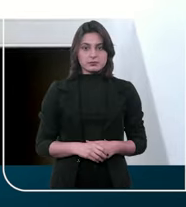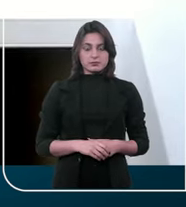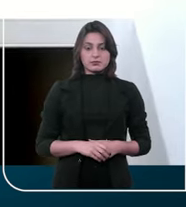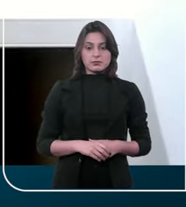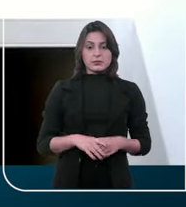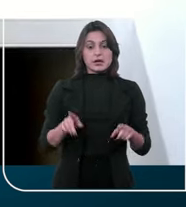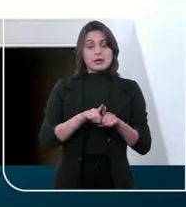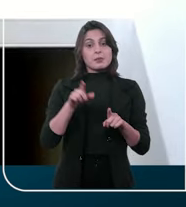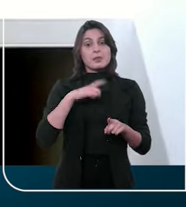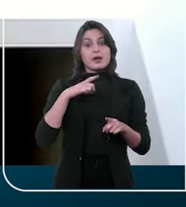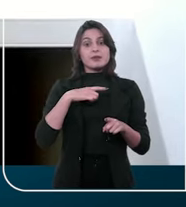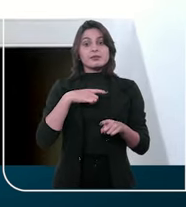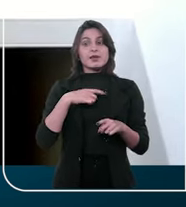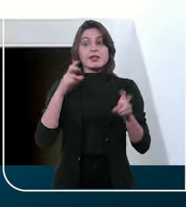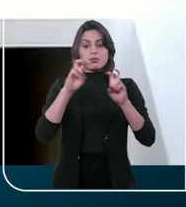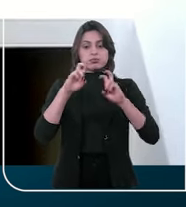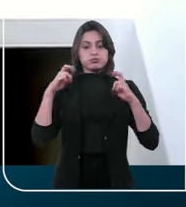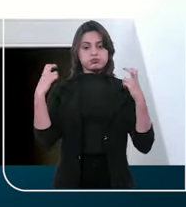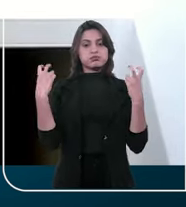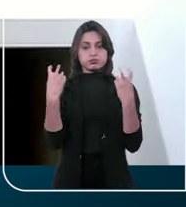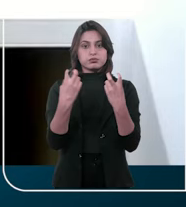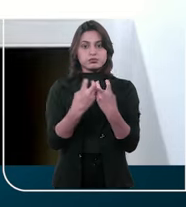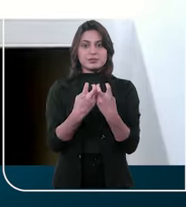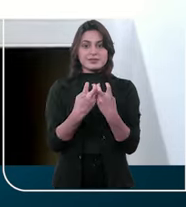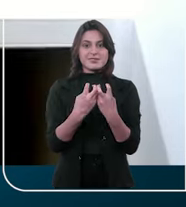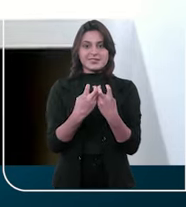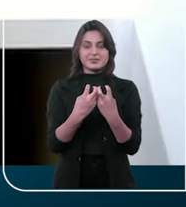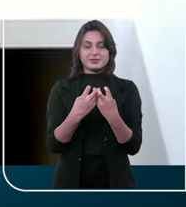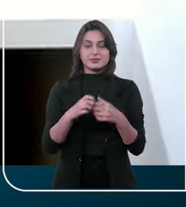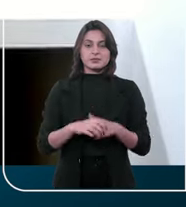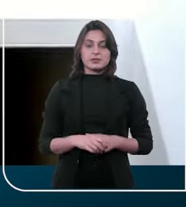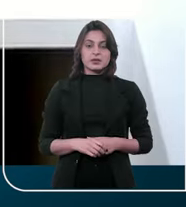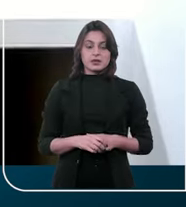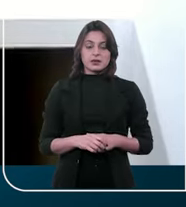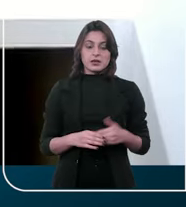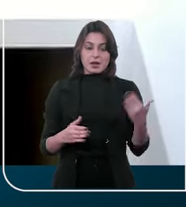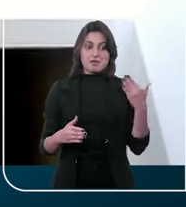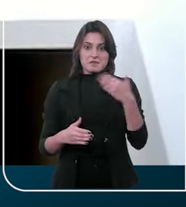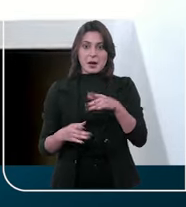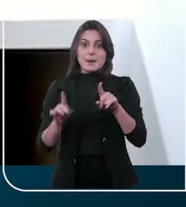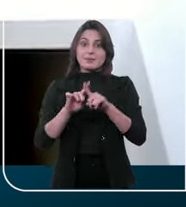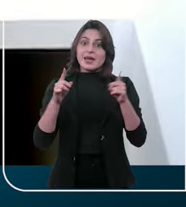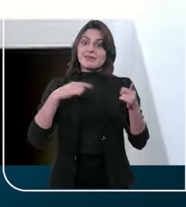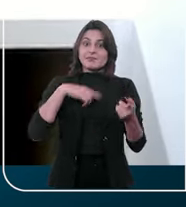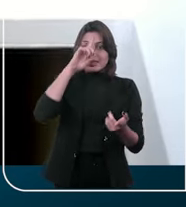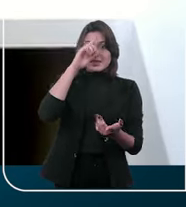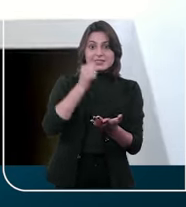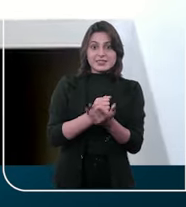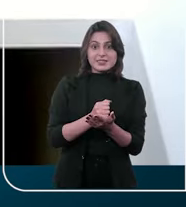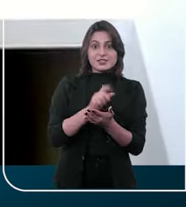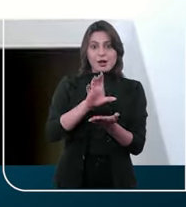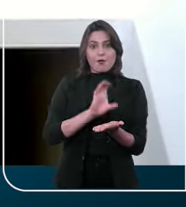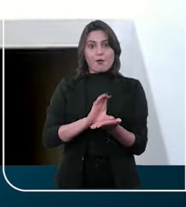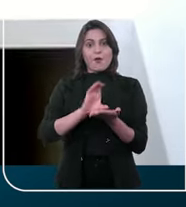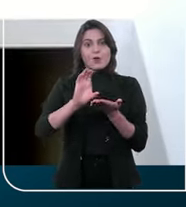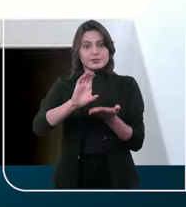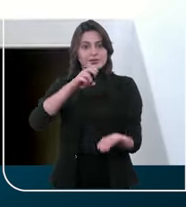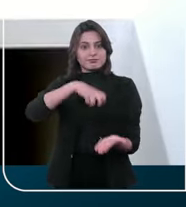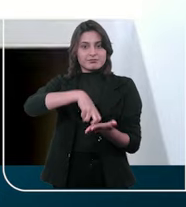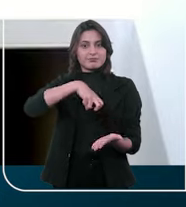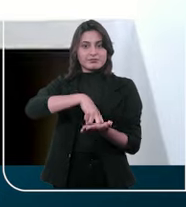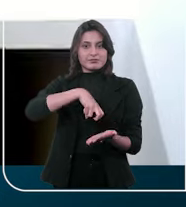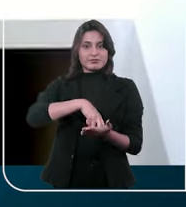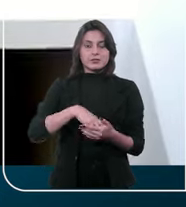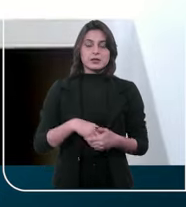decide acerca do elemento subjetivo vai ser o conselho de sentença. Então, havendo elementos que apontem para um dolo